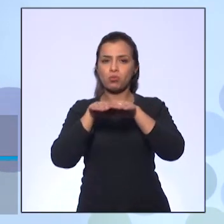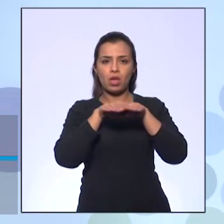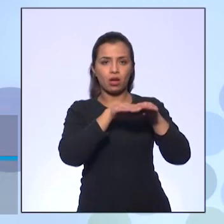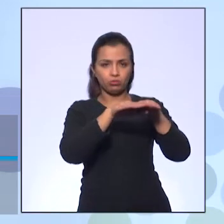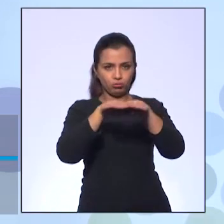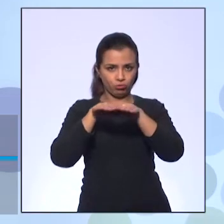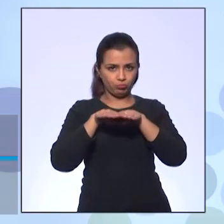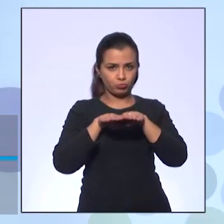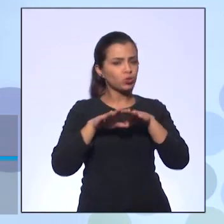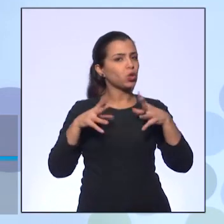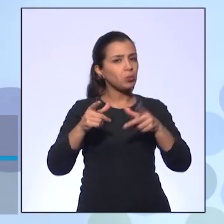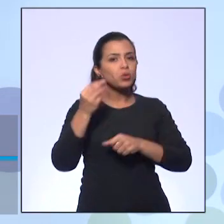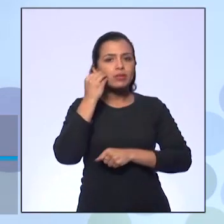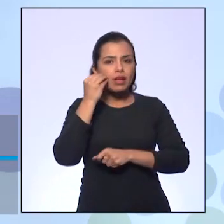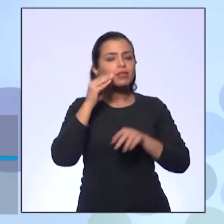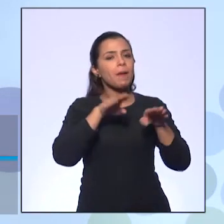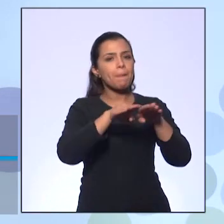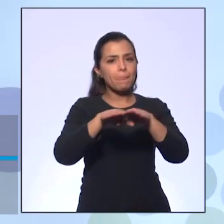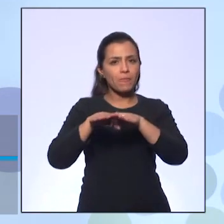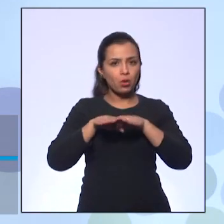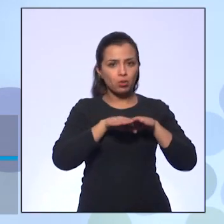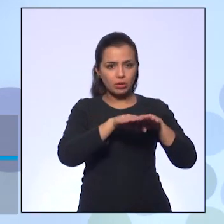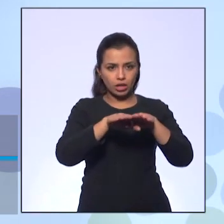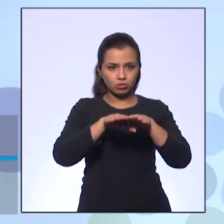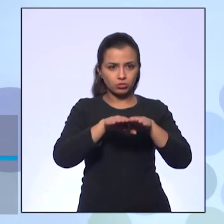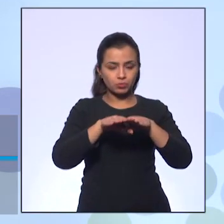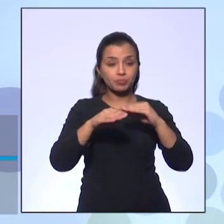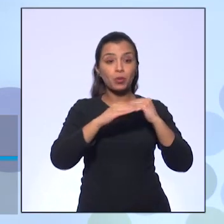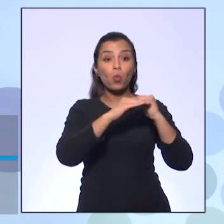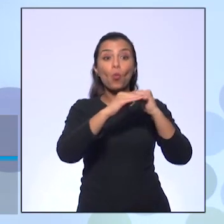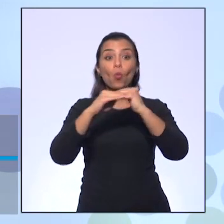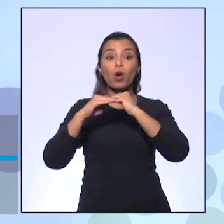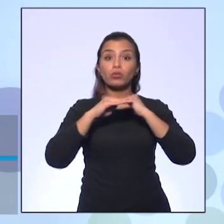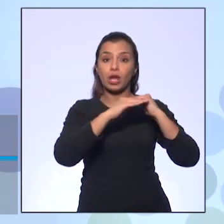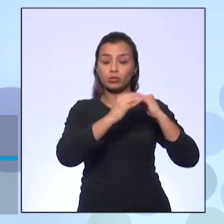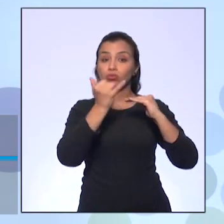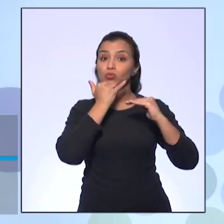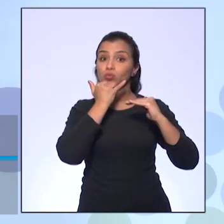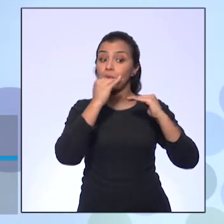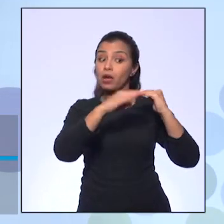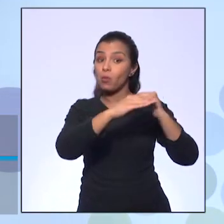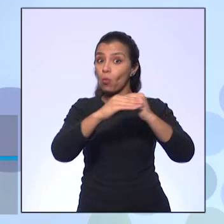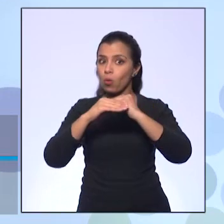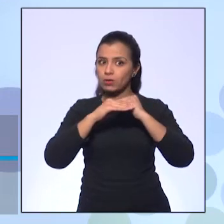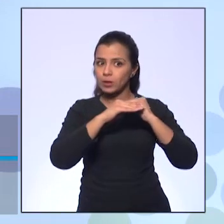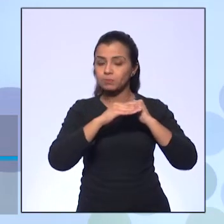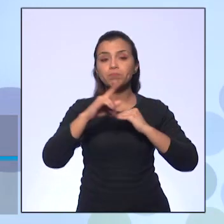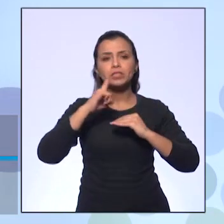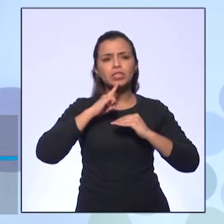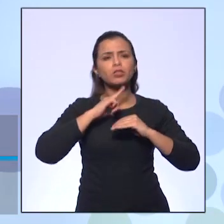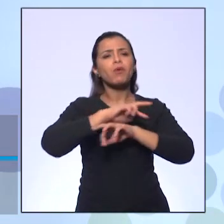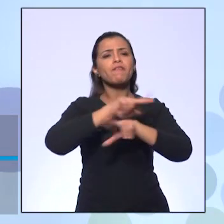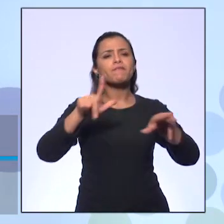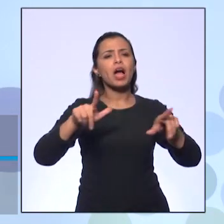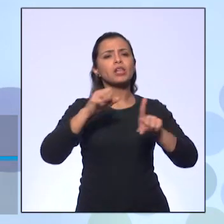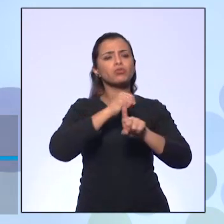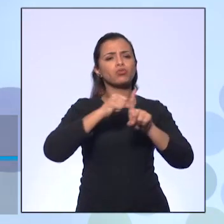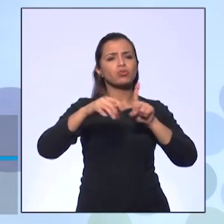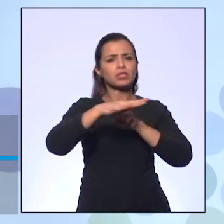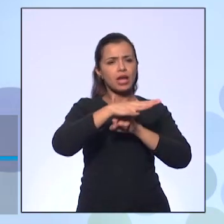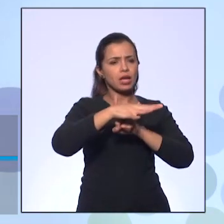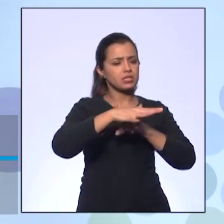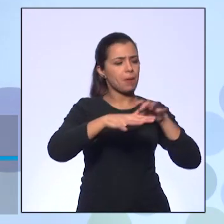tratados de maneira igual. Então, existem certos grupos sociais na nossa sociedade que são tratados de